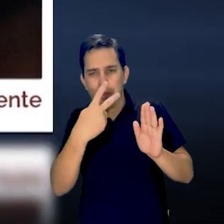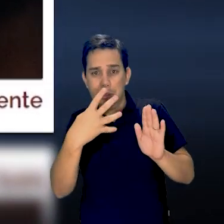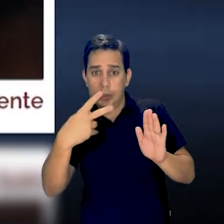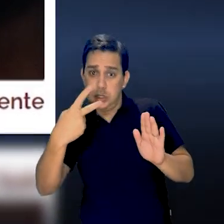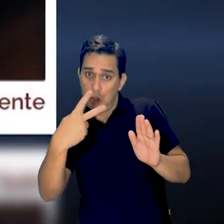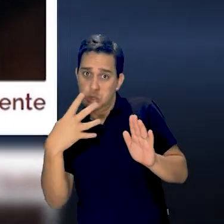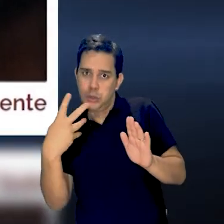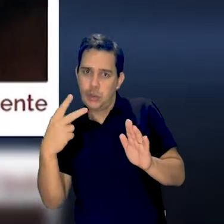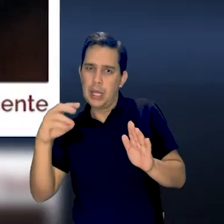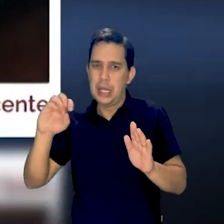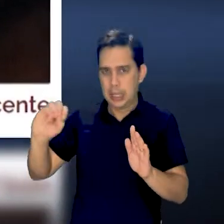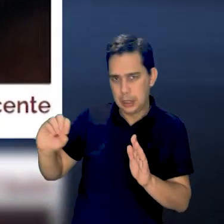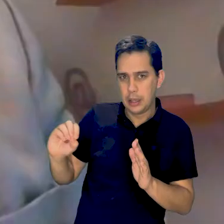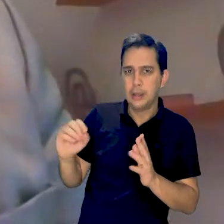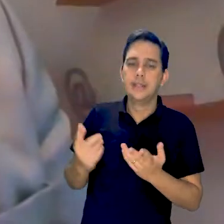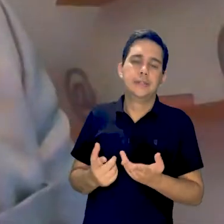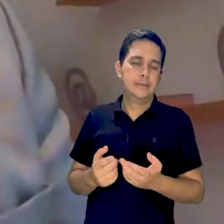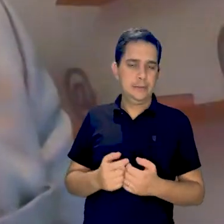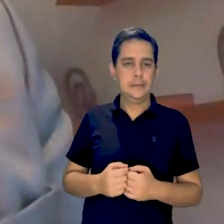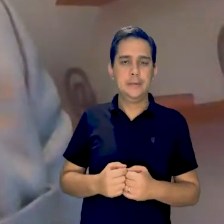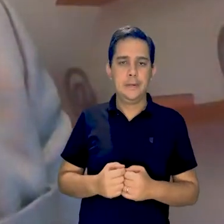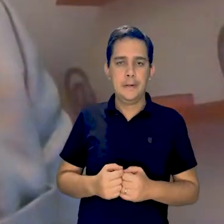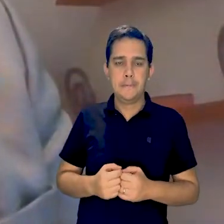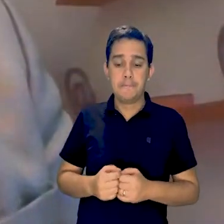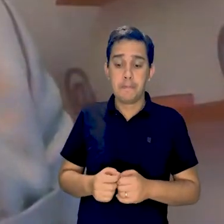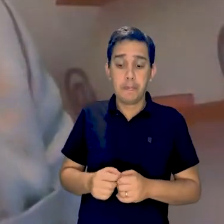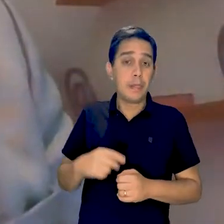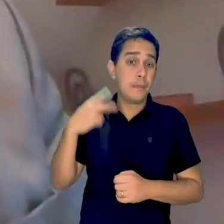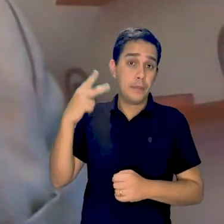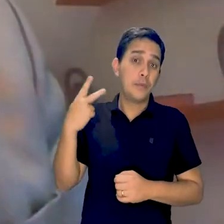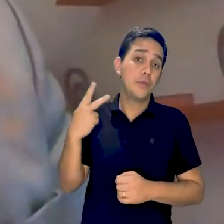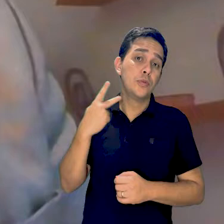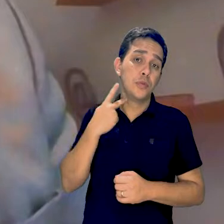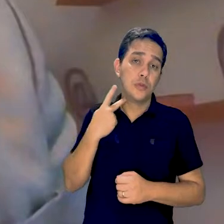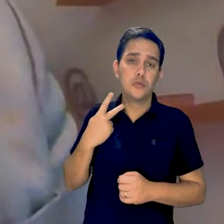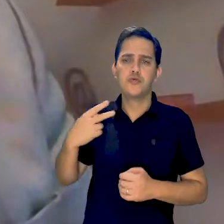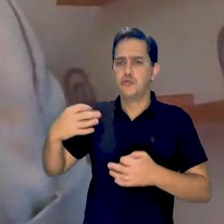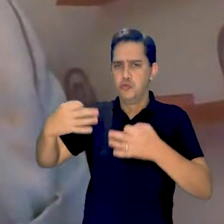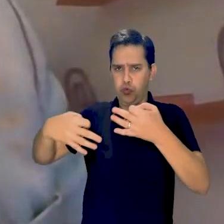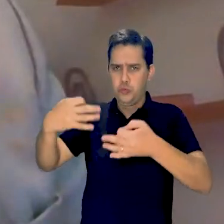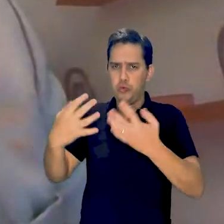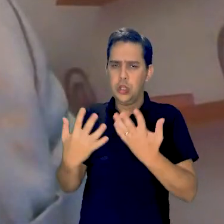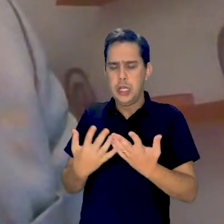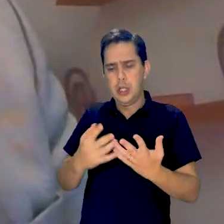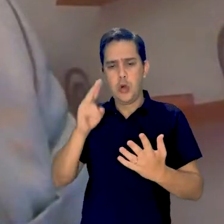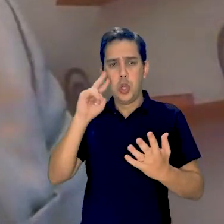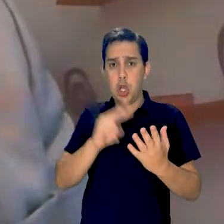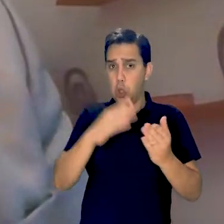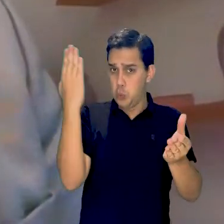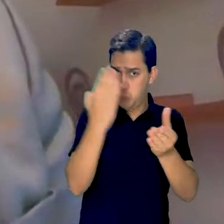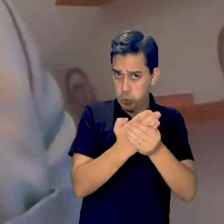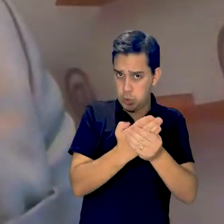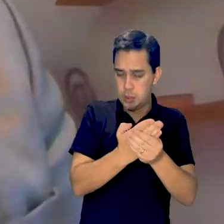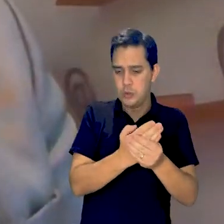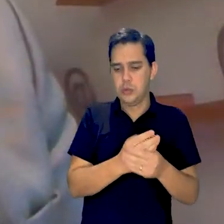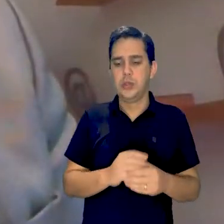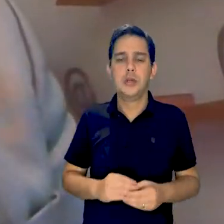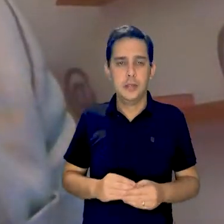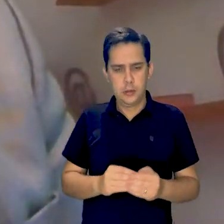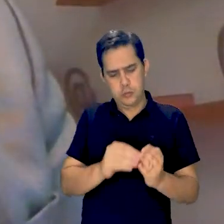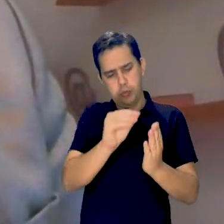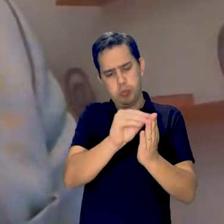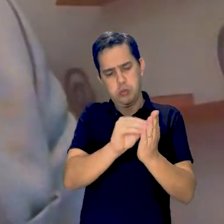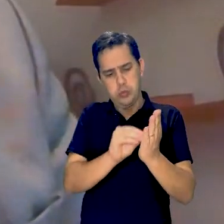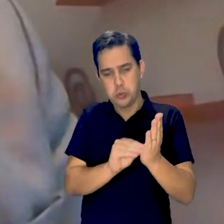de 1990. A Promotoria de Justiça, ela se atém aos autos do processo, no caso, aos autos